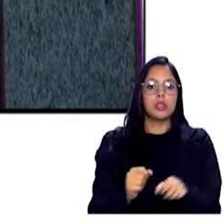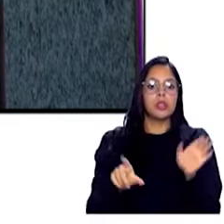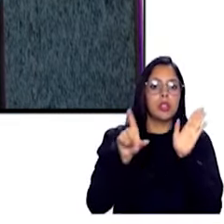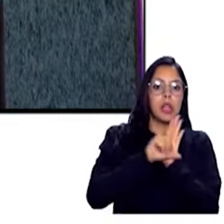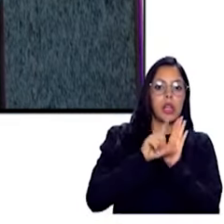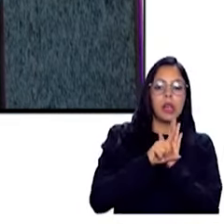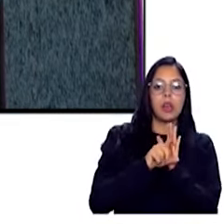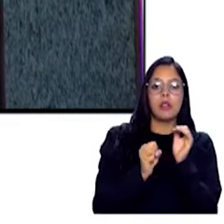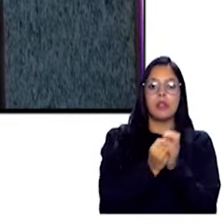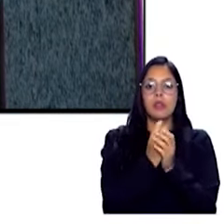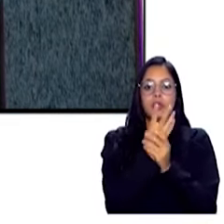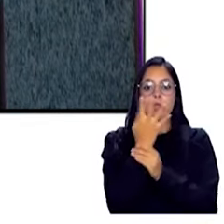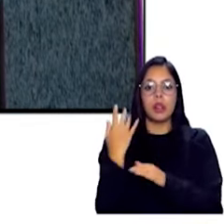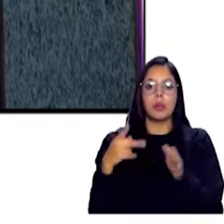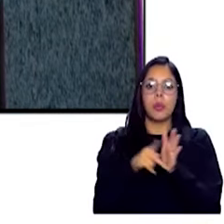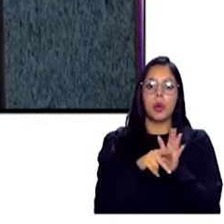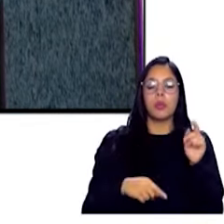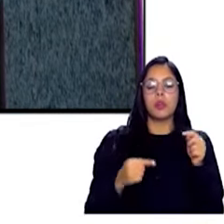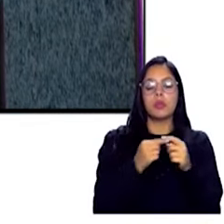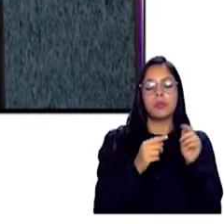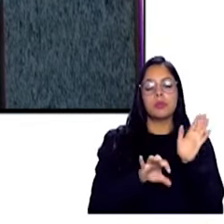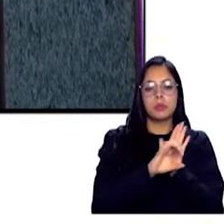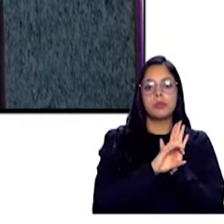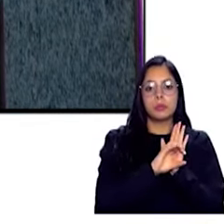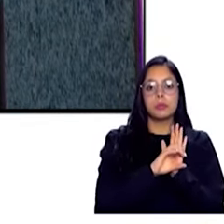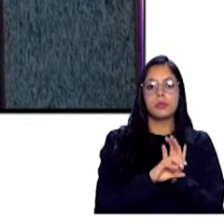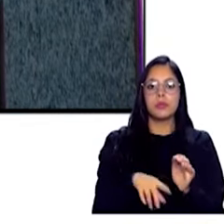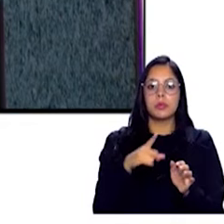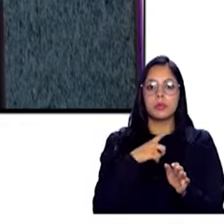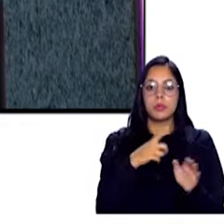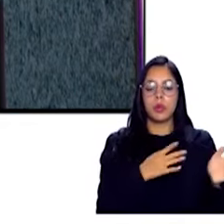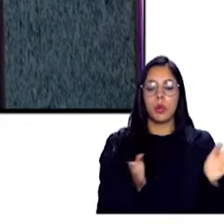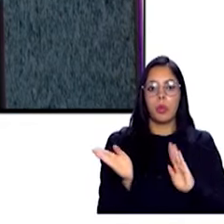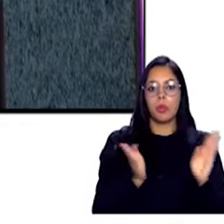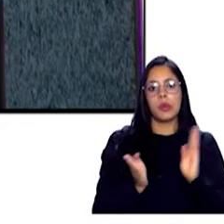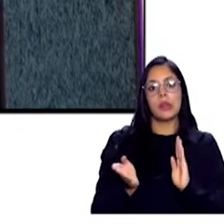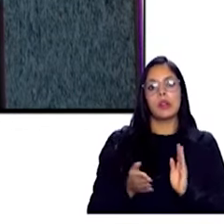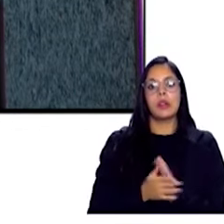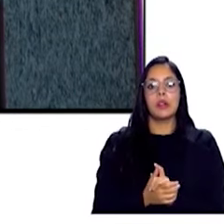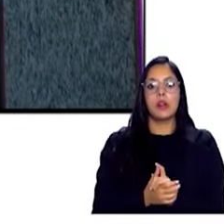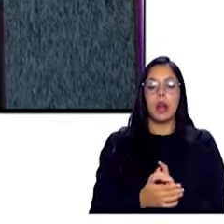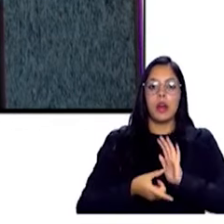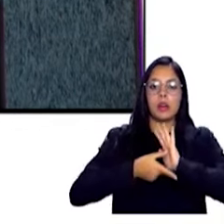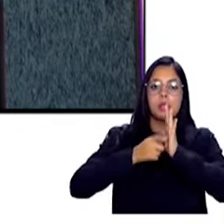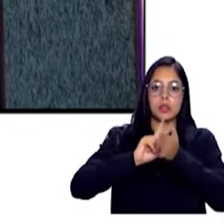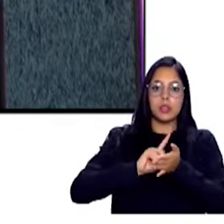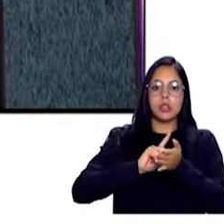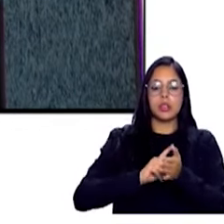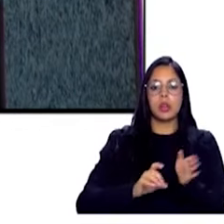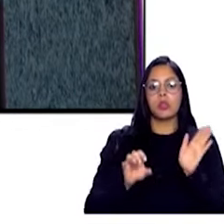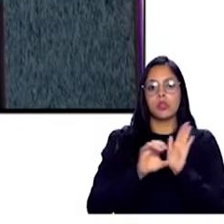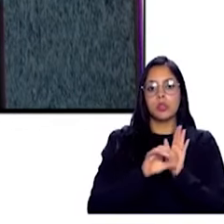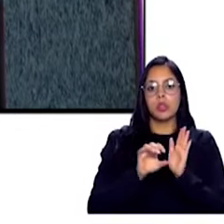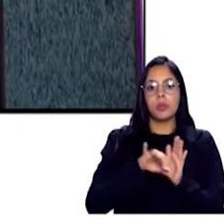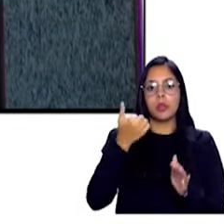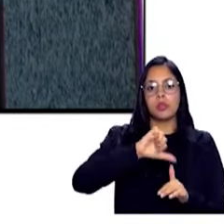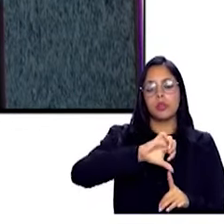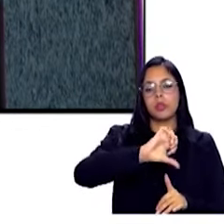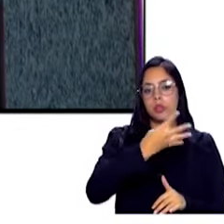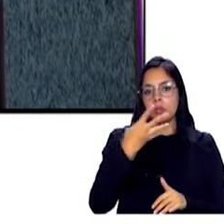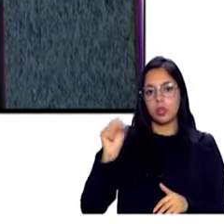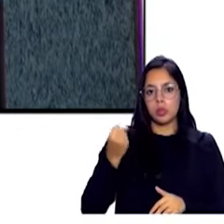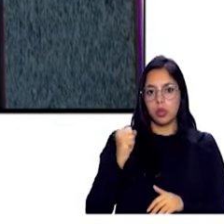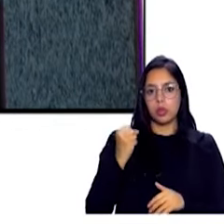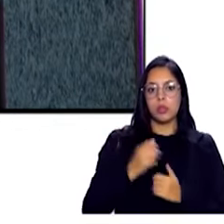infraconstitucional derivada do período pré Constituição de 1948 ou seja principalmente